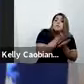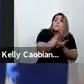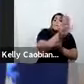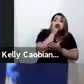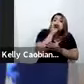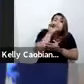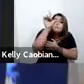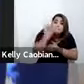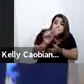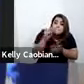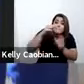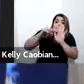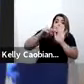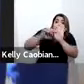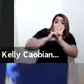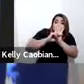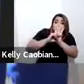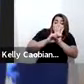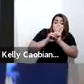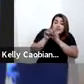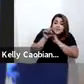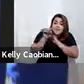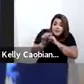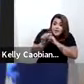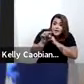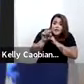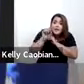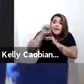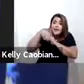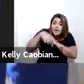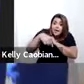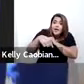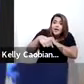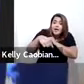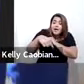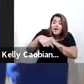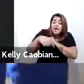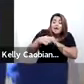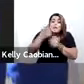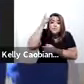custos que se tem em cima do produto que ela fabrica, né?